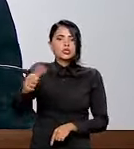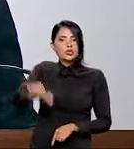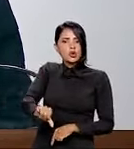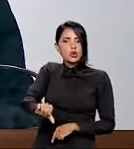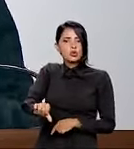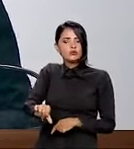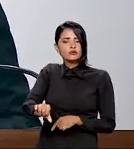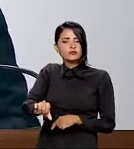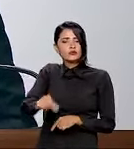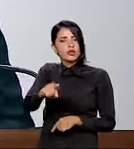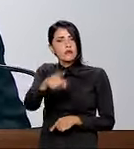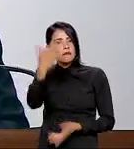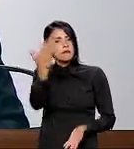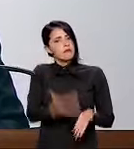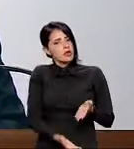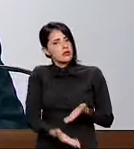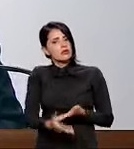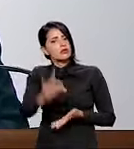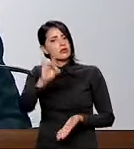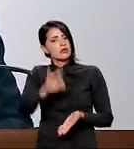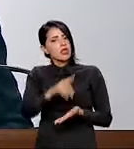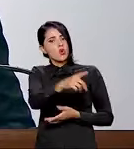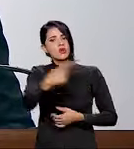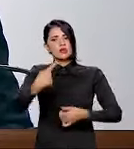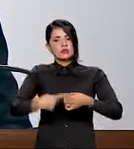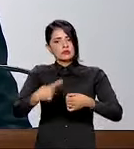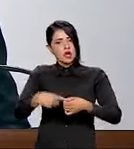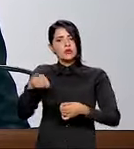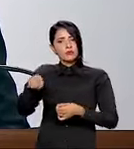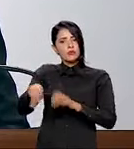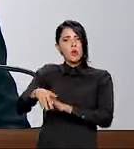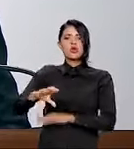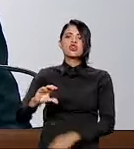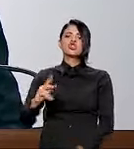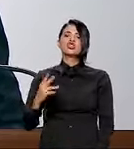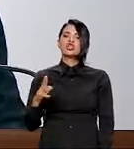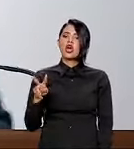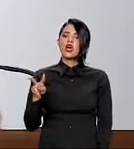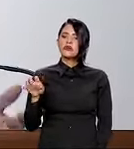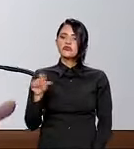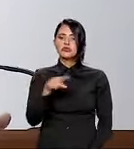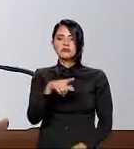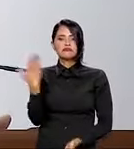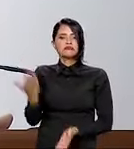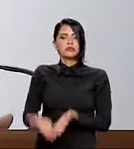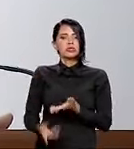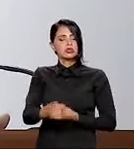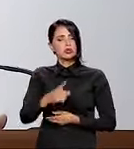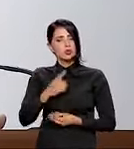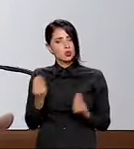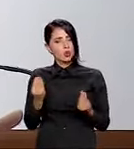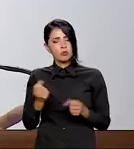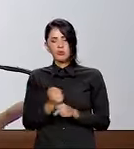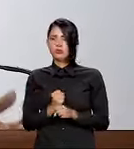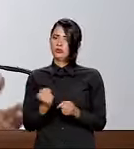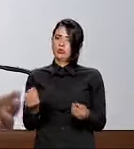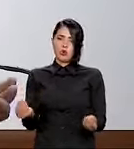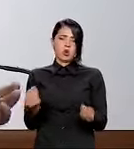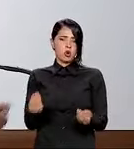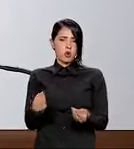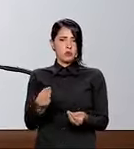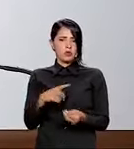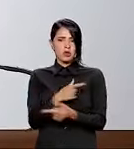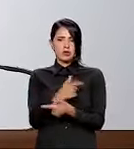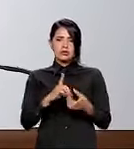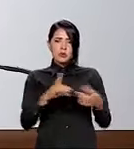19. E ele perdeu exatamente na cidade do Chávez. Não é possível que não tenha um